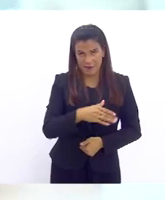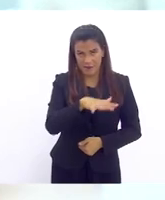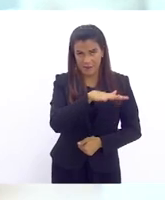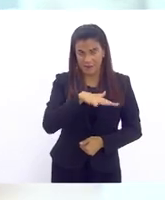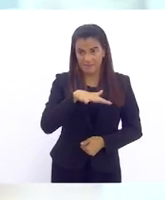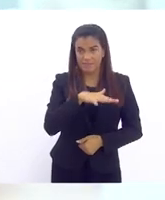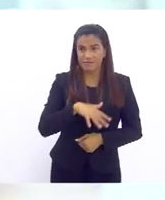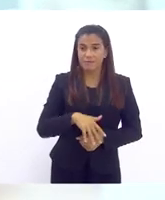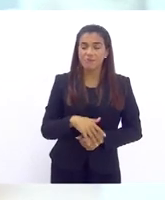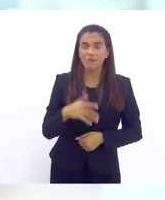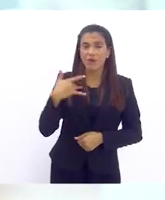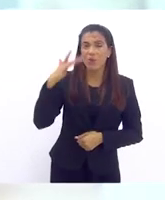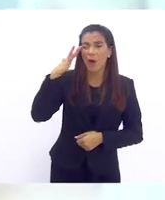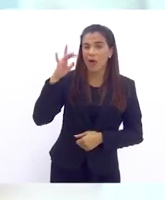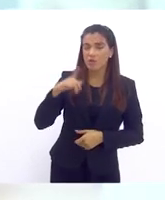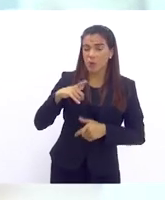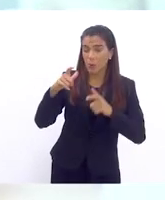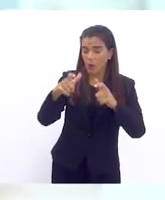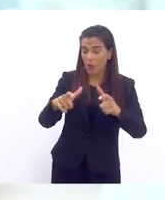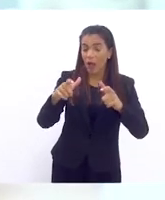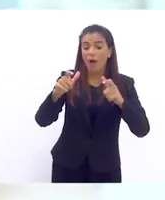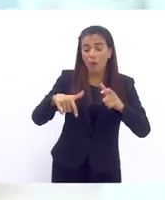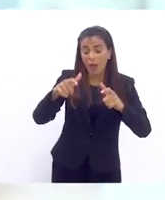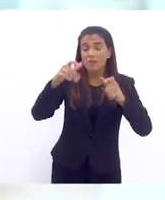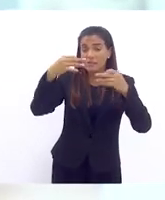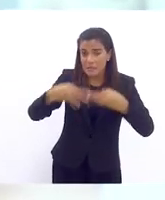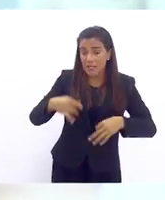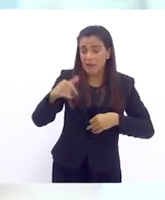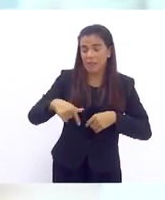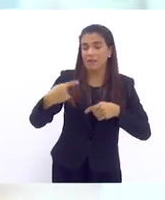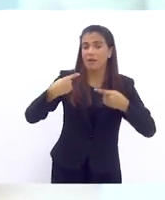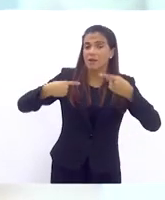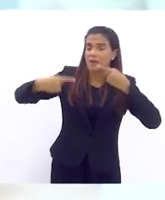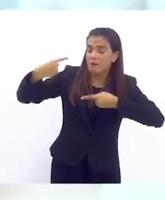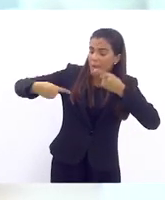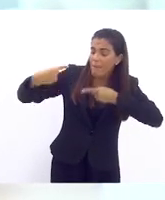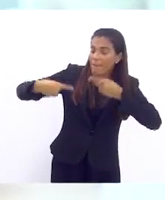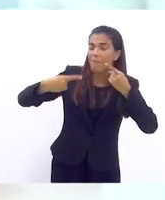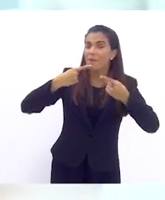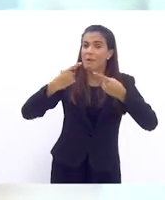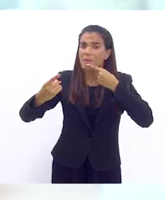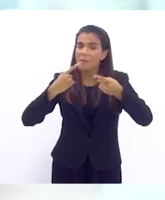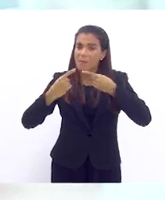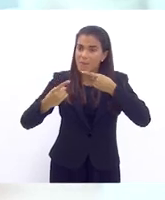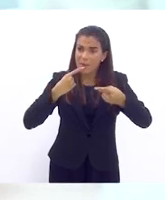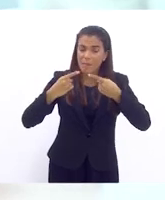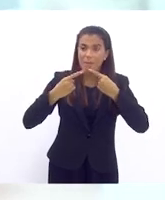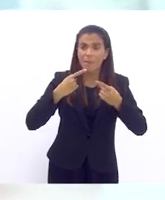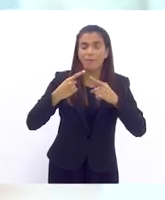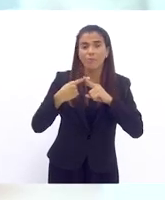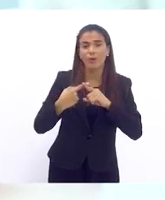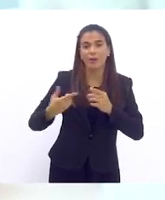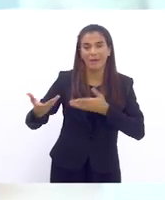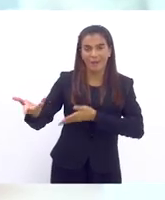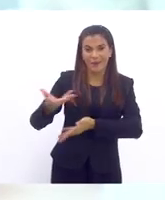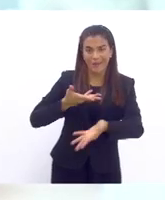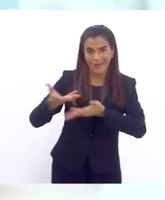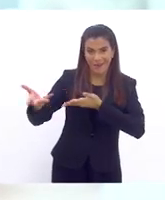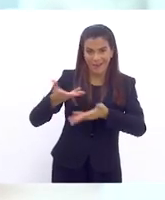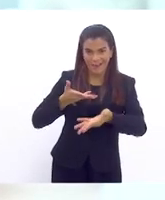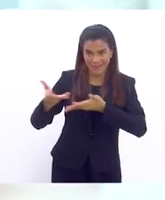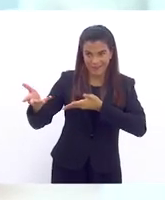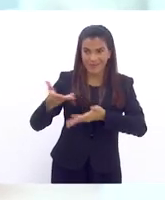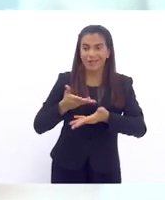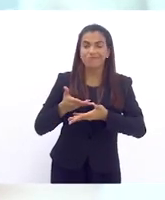acho que aqui é o local justamente de diálogo e o local é justamente para fazer o pleito da nama porque a relação de clientes